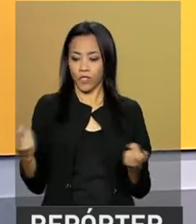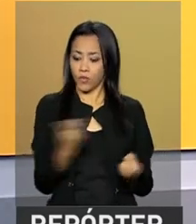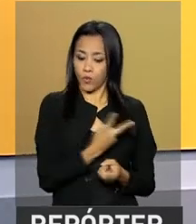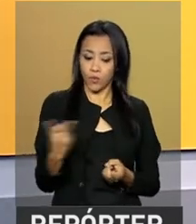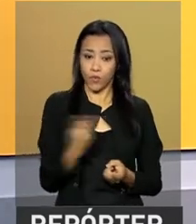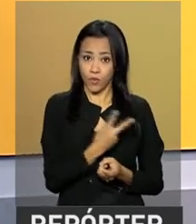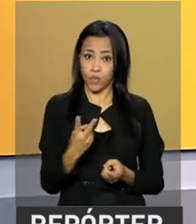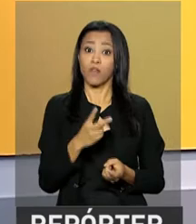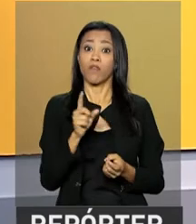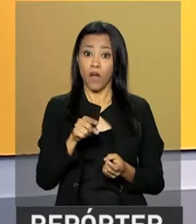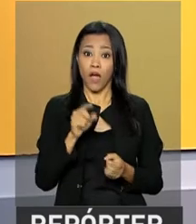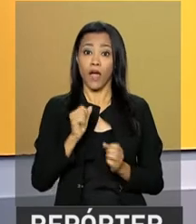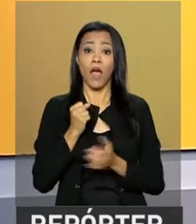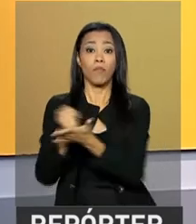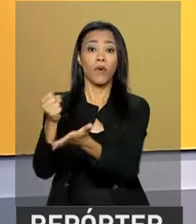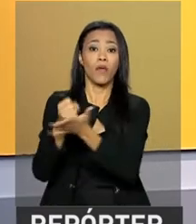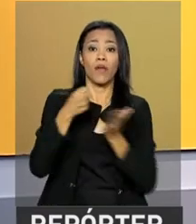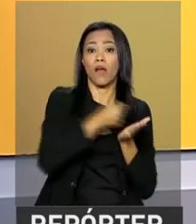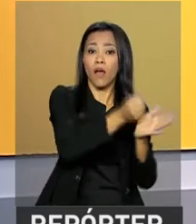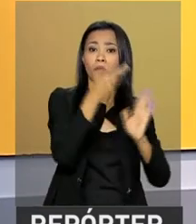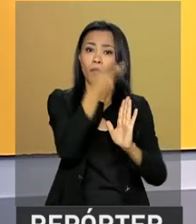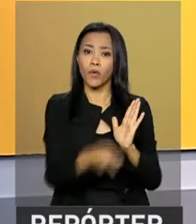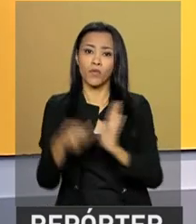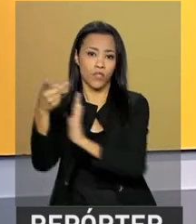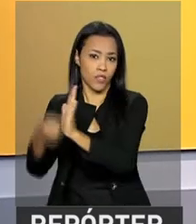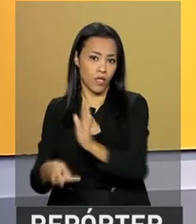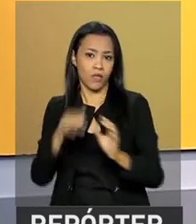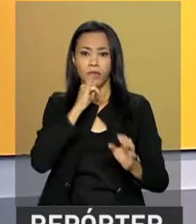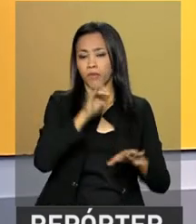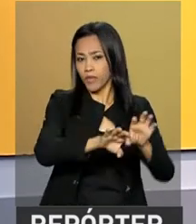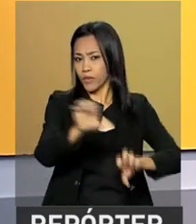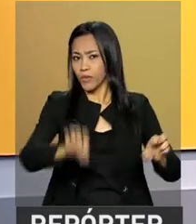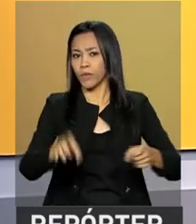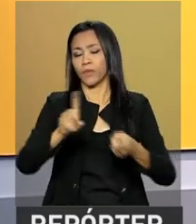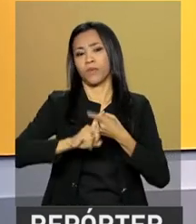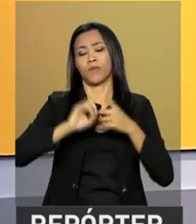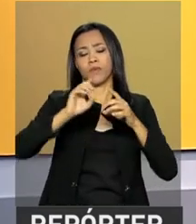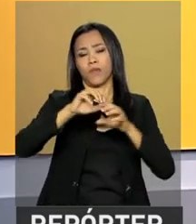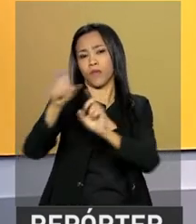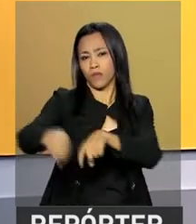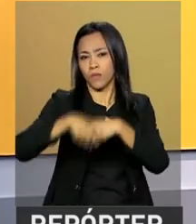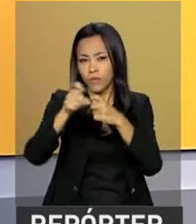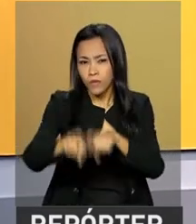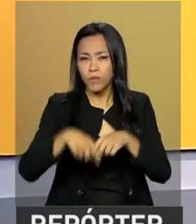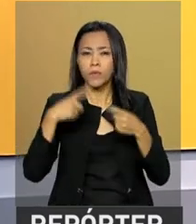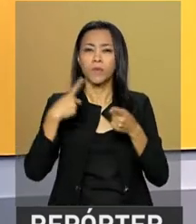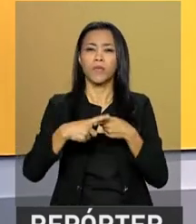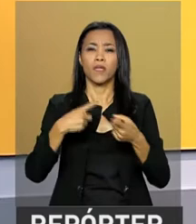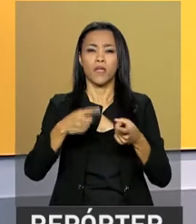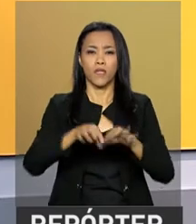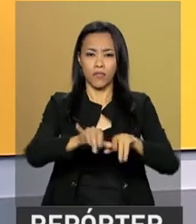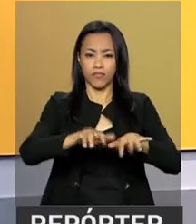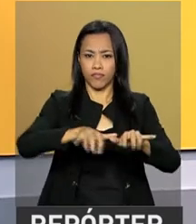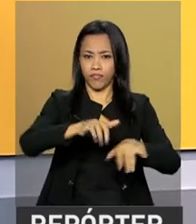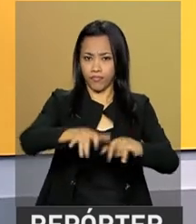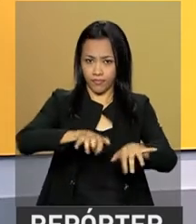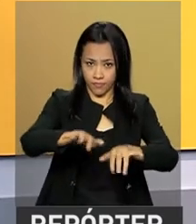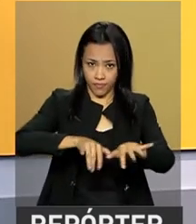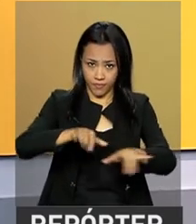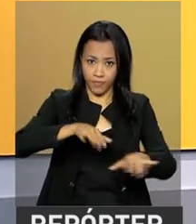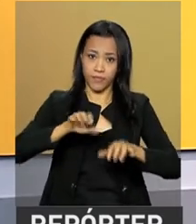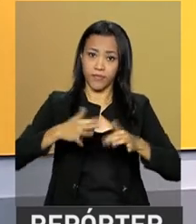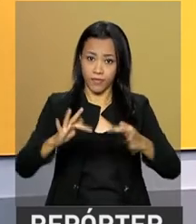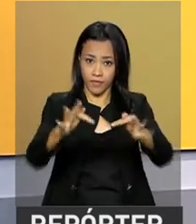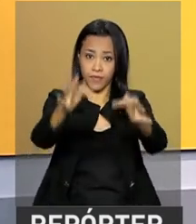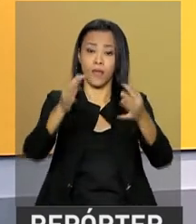dos dois países em áreas estratégicas como infraestrutura agricultura e serviços digitais a idéia é que esse